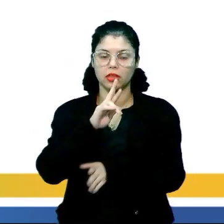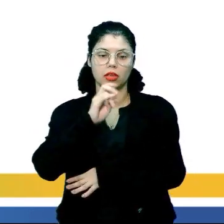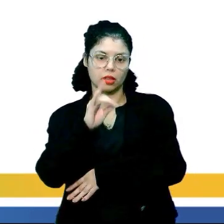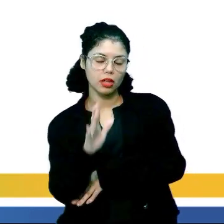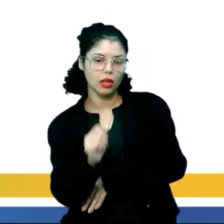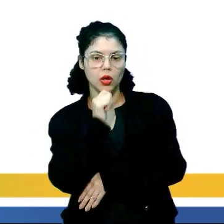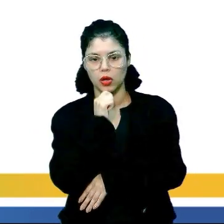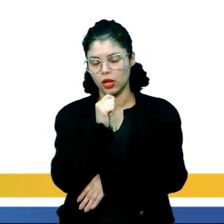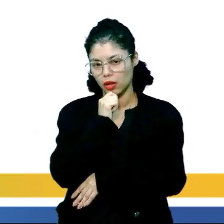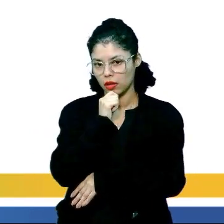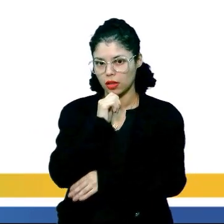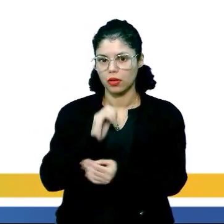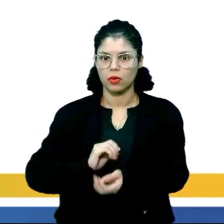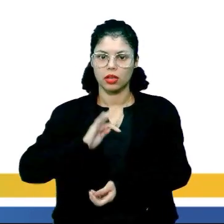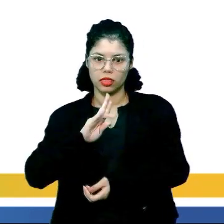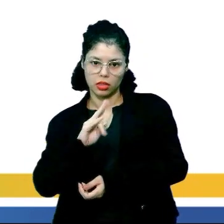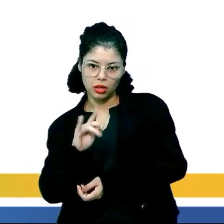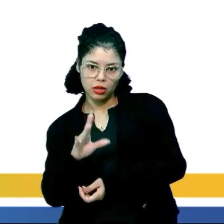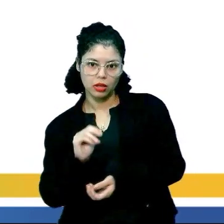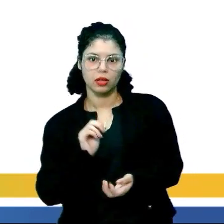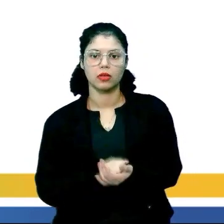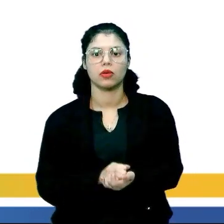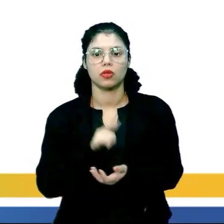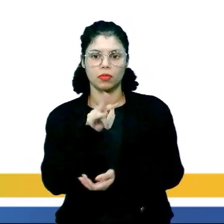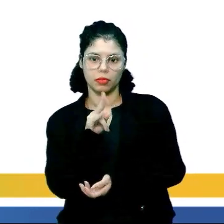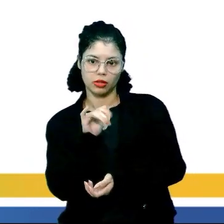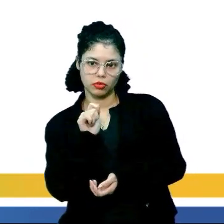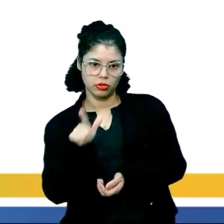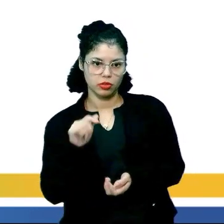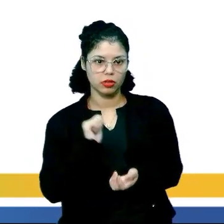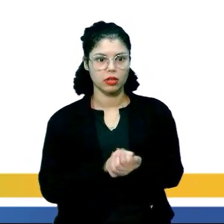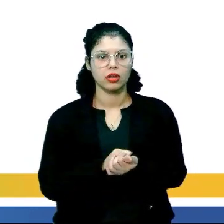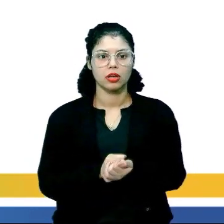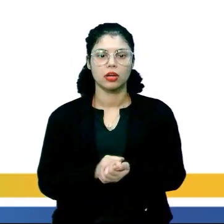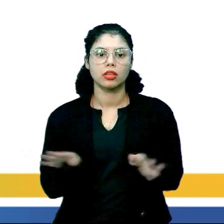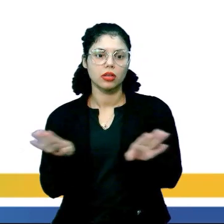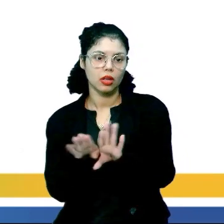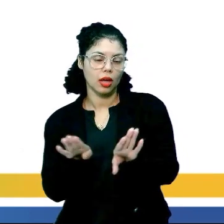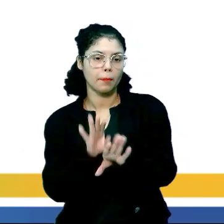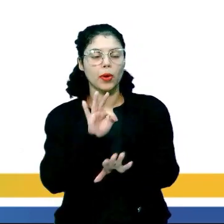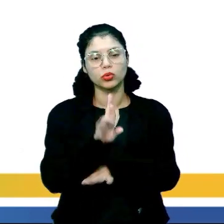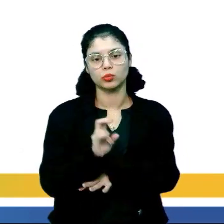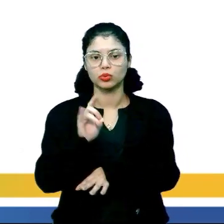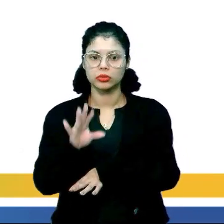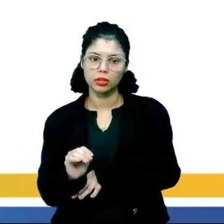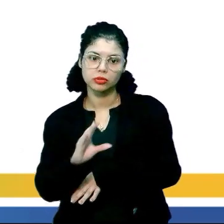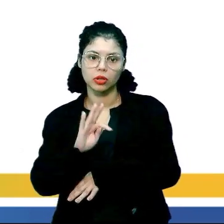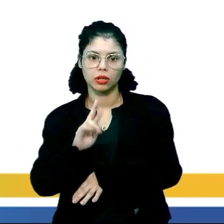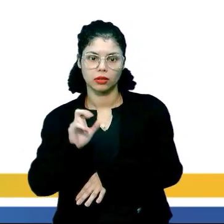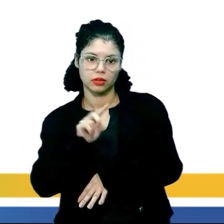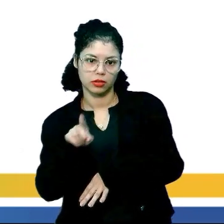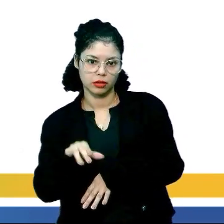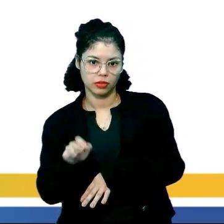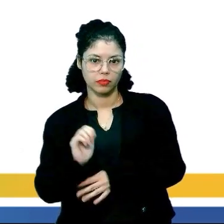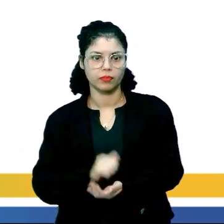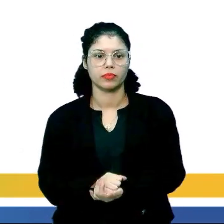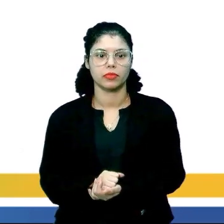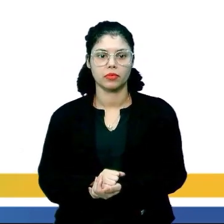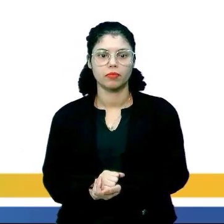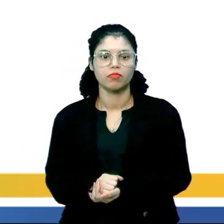1967, surge a Tropicália, com Caetano Veloso, Gilberto Gil e os Mutantes, Tom Zé